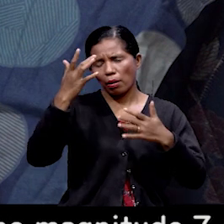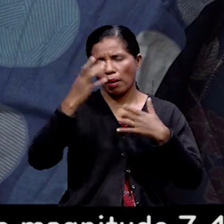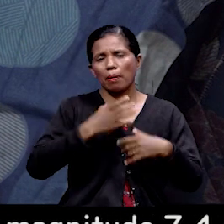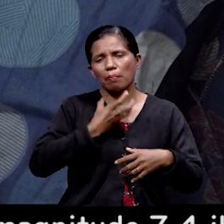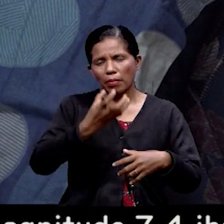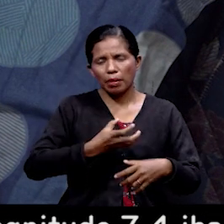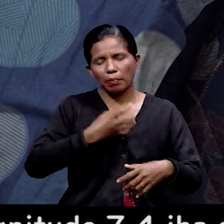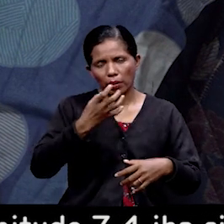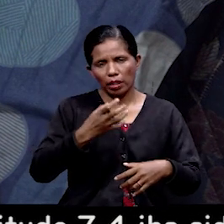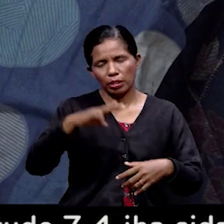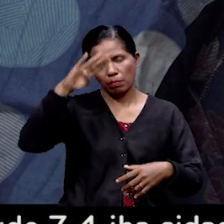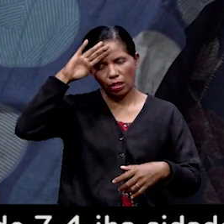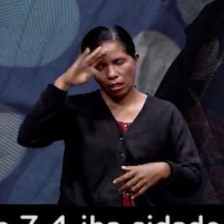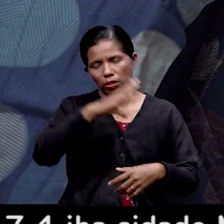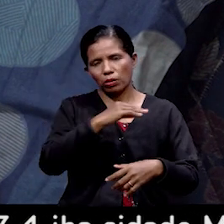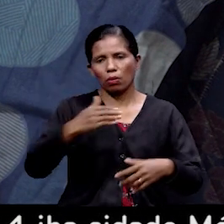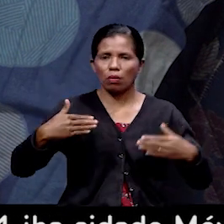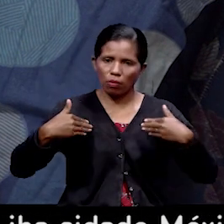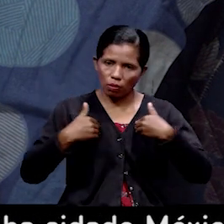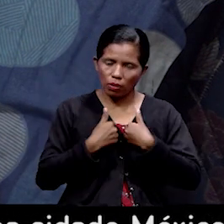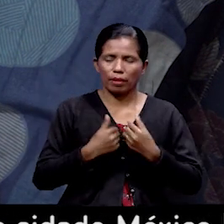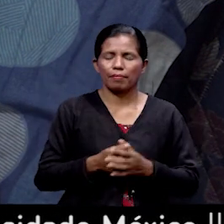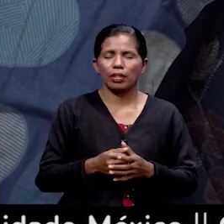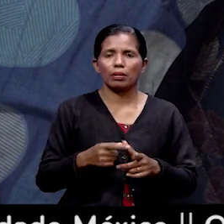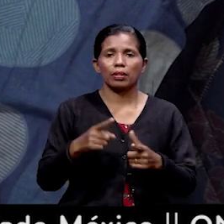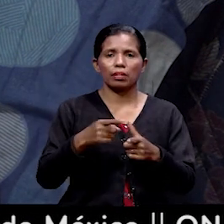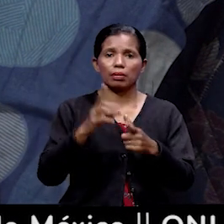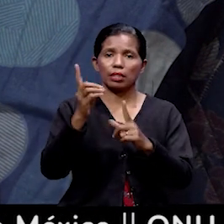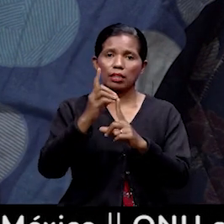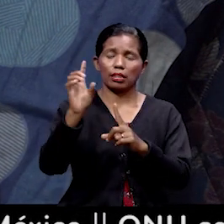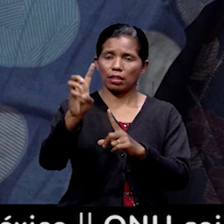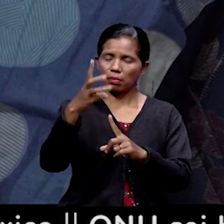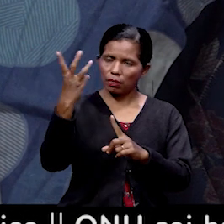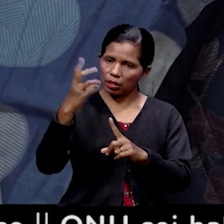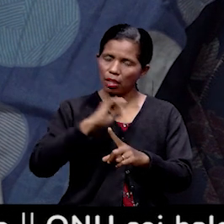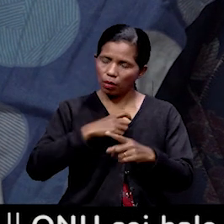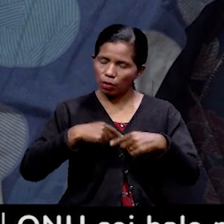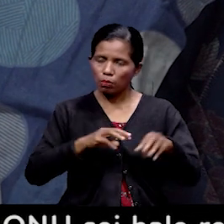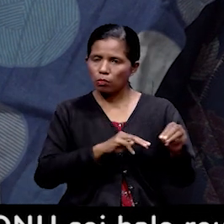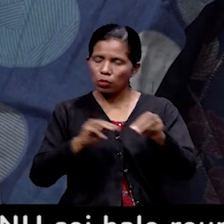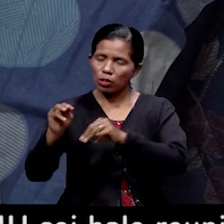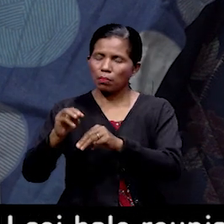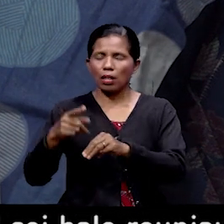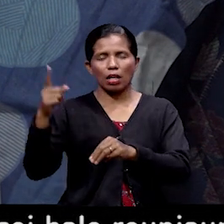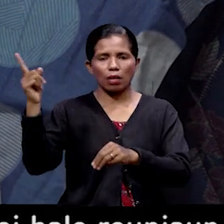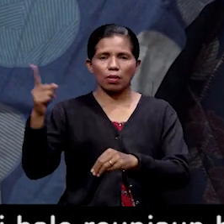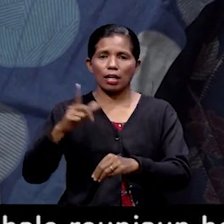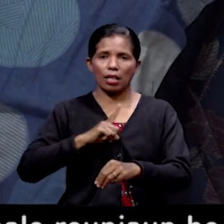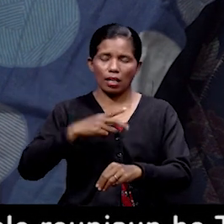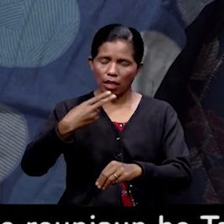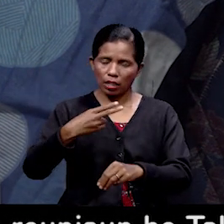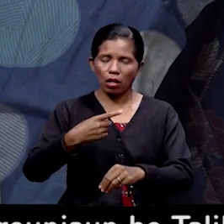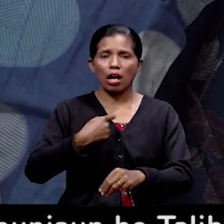kole. Ahahu tena dia di sej maka batena lahane ini maka masih is mendara is susar is